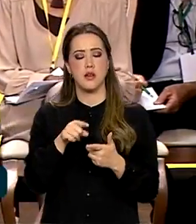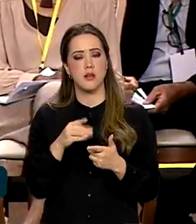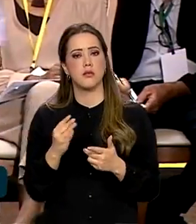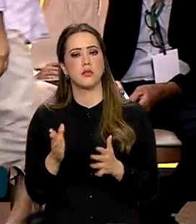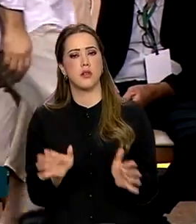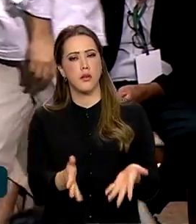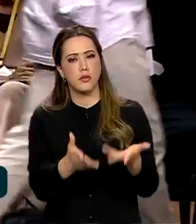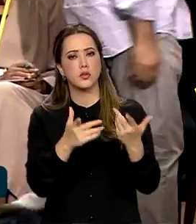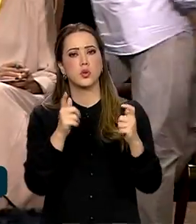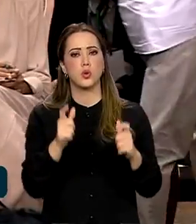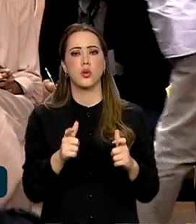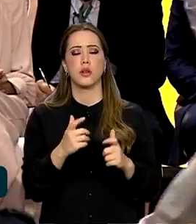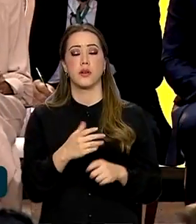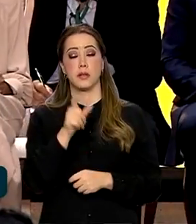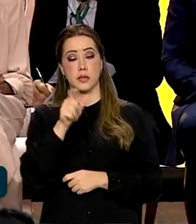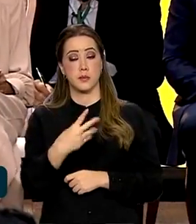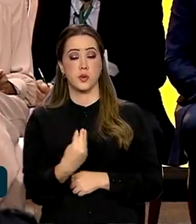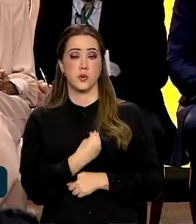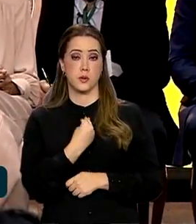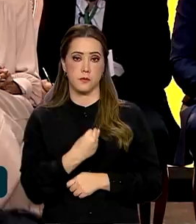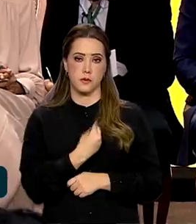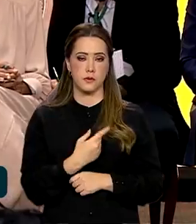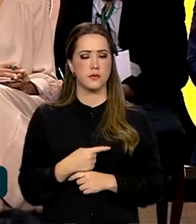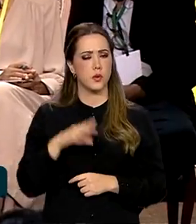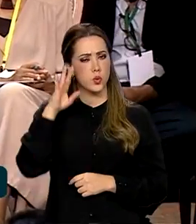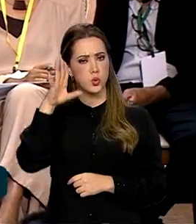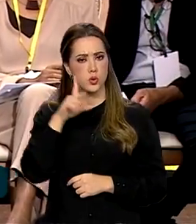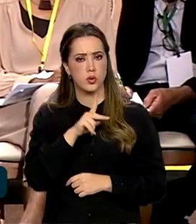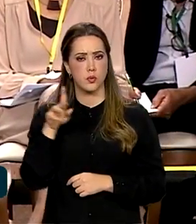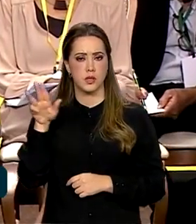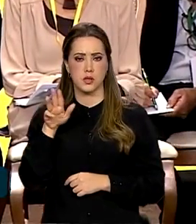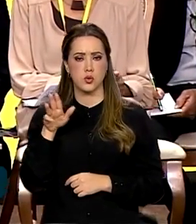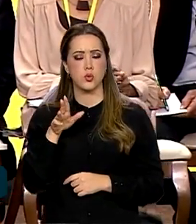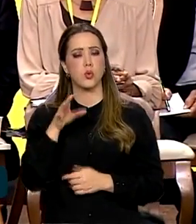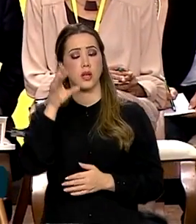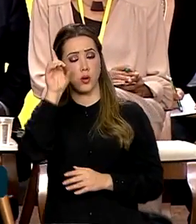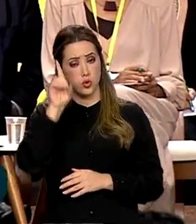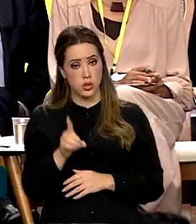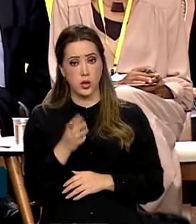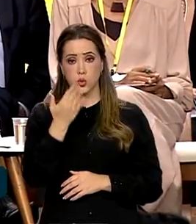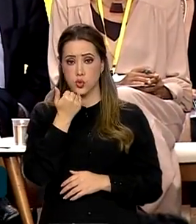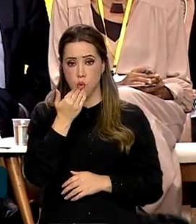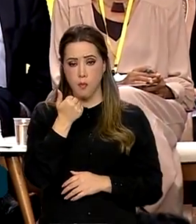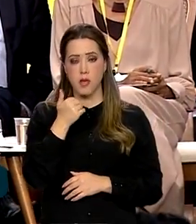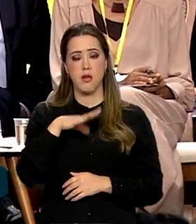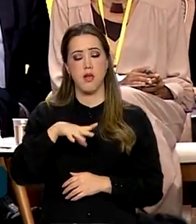sonho do presidente Lula: o direito de tomar café, almoçar e jantar todo dia.